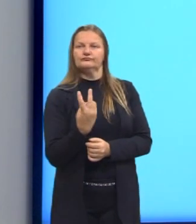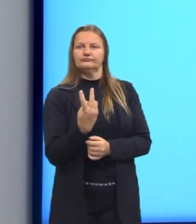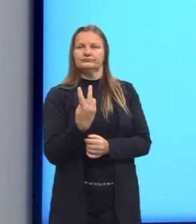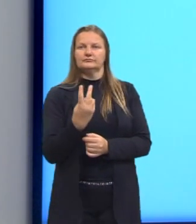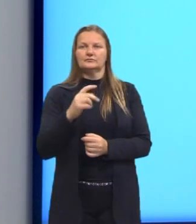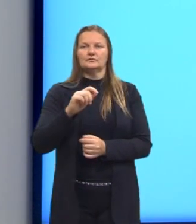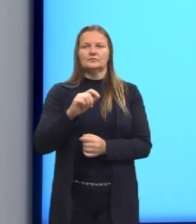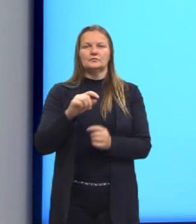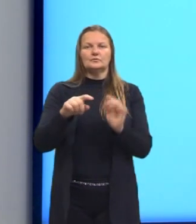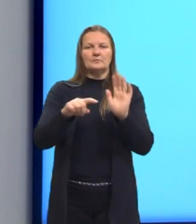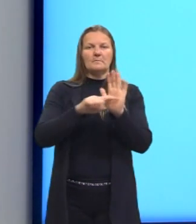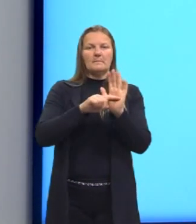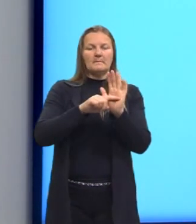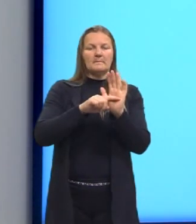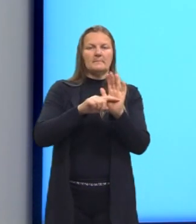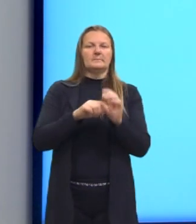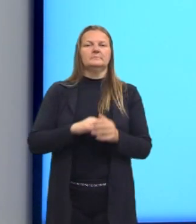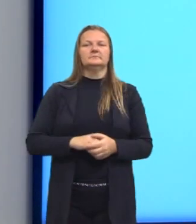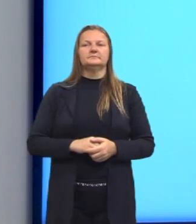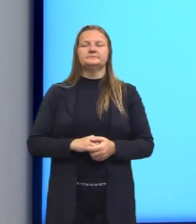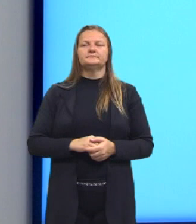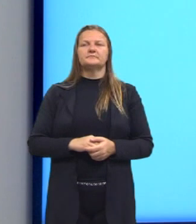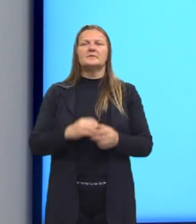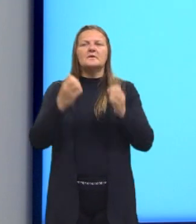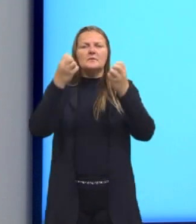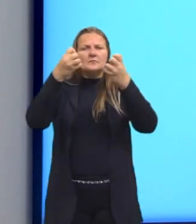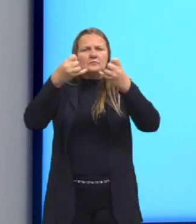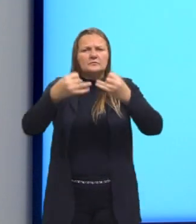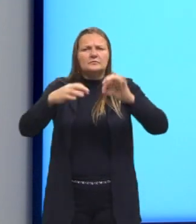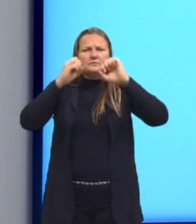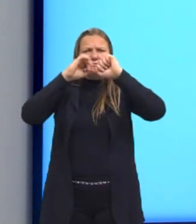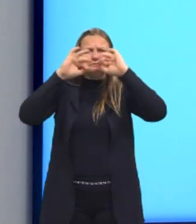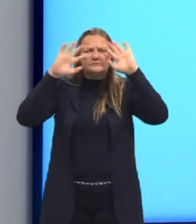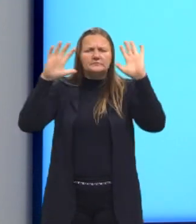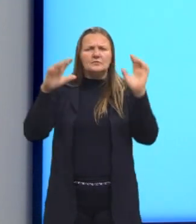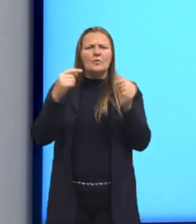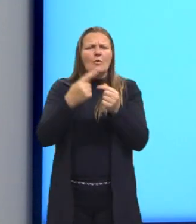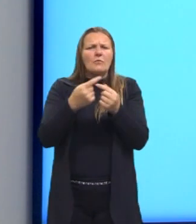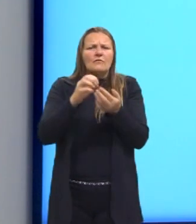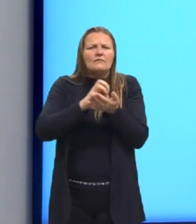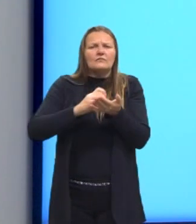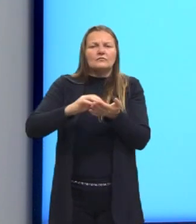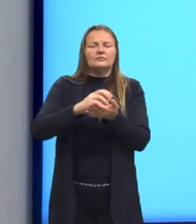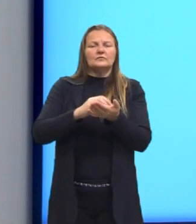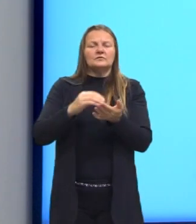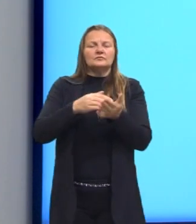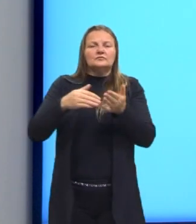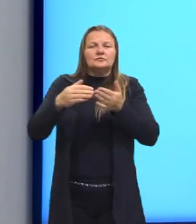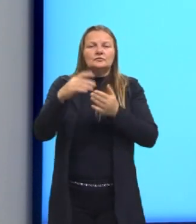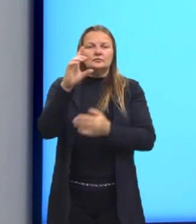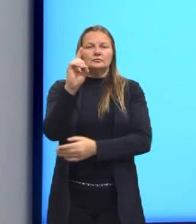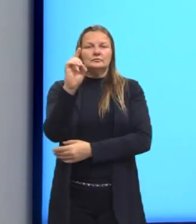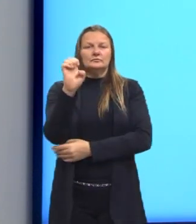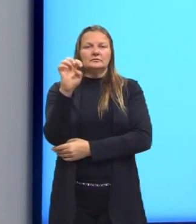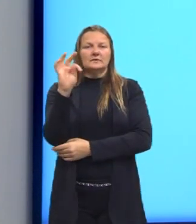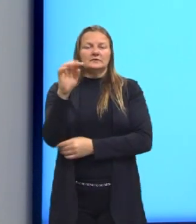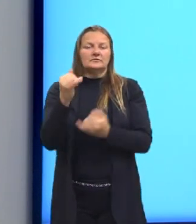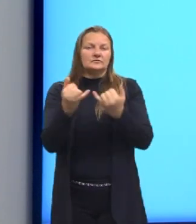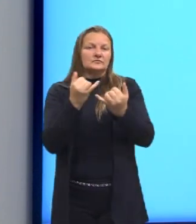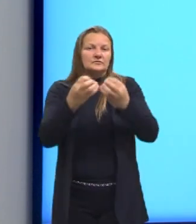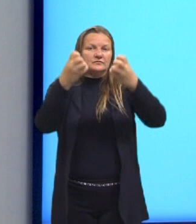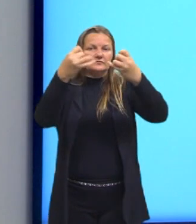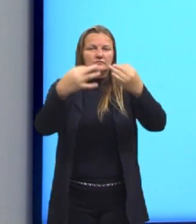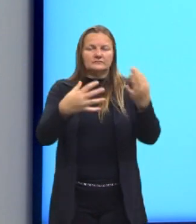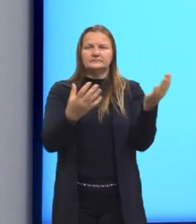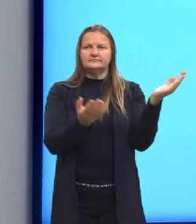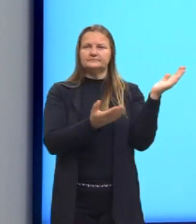Para a gente entender melhor, tá? Como que nós calculamos todo esse determinante, eu trouxe um exemplo.